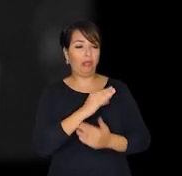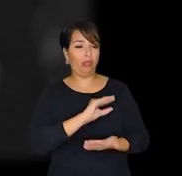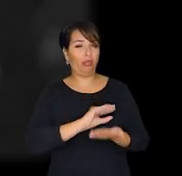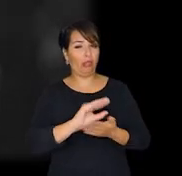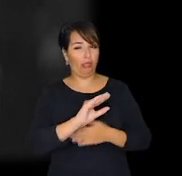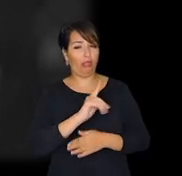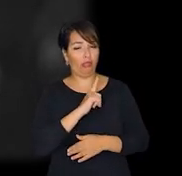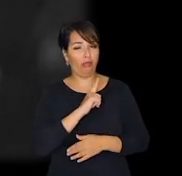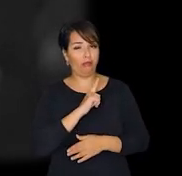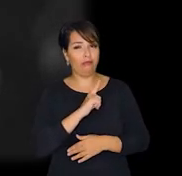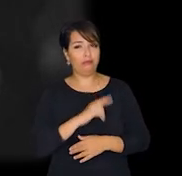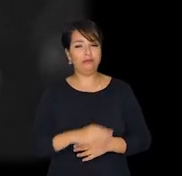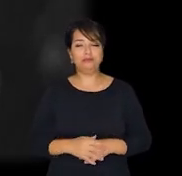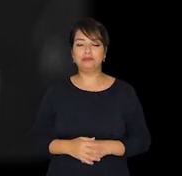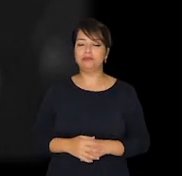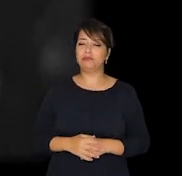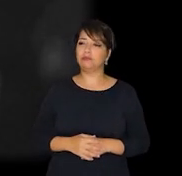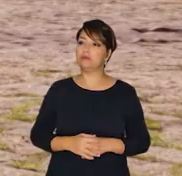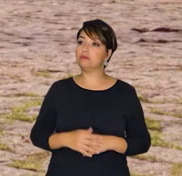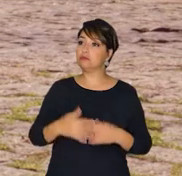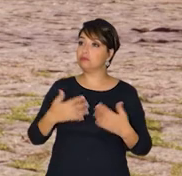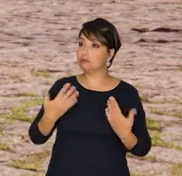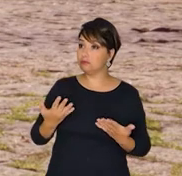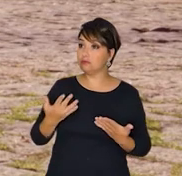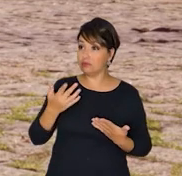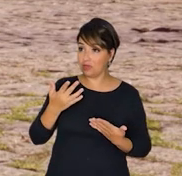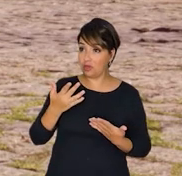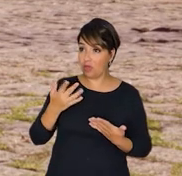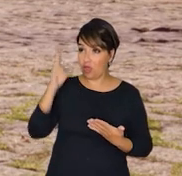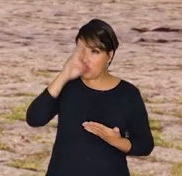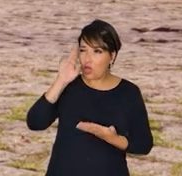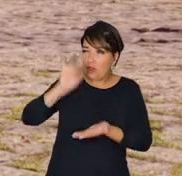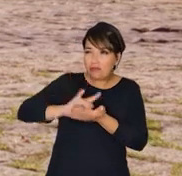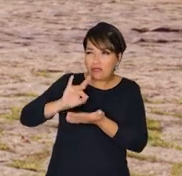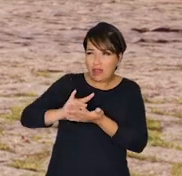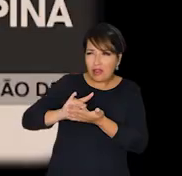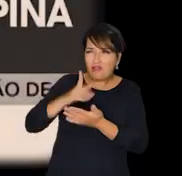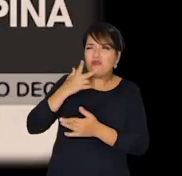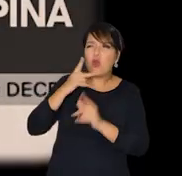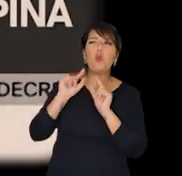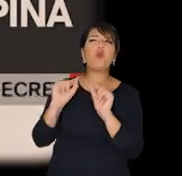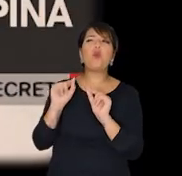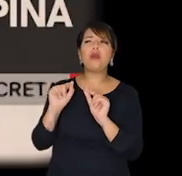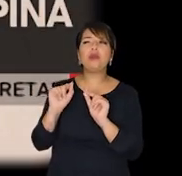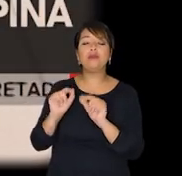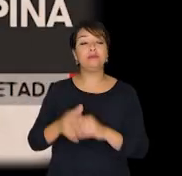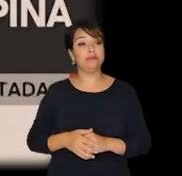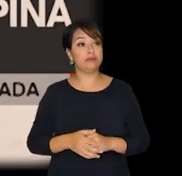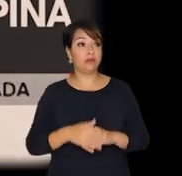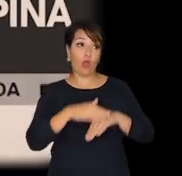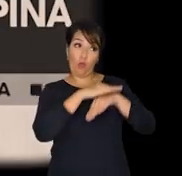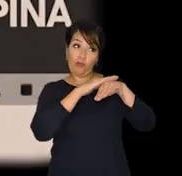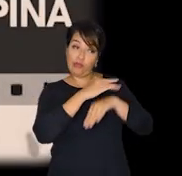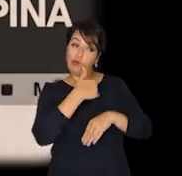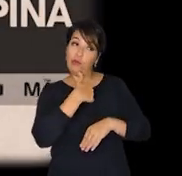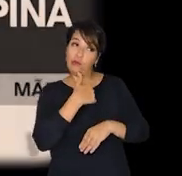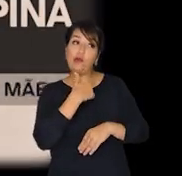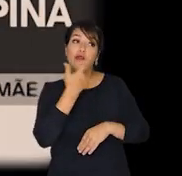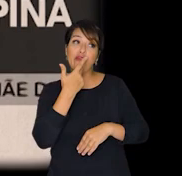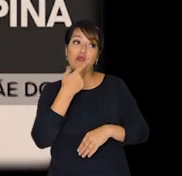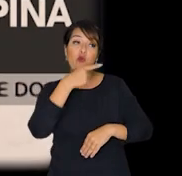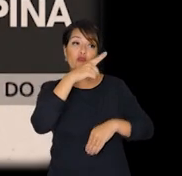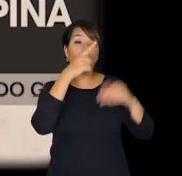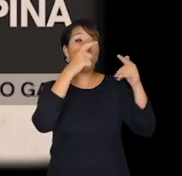propina. Se é a história pra valer, bora saber o que ele foi dizer. Até conversou comigo e disse que foi ao